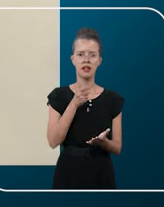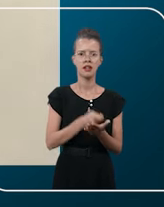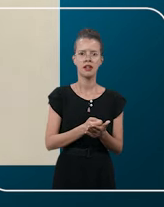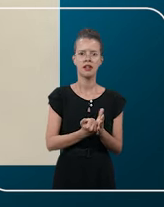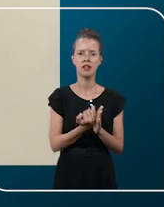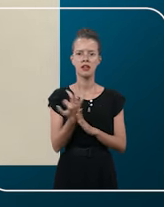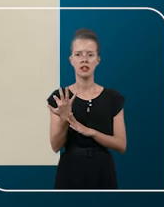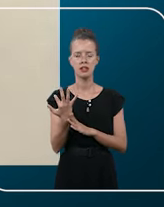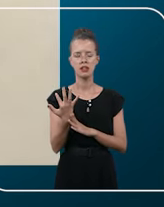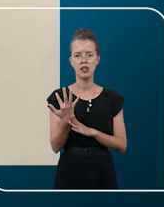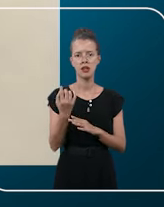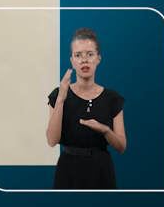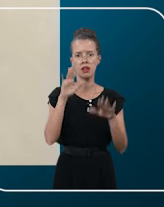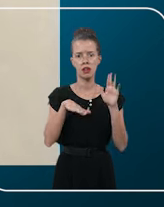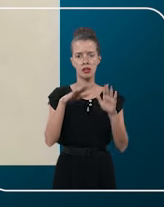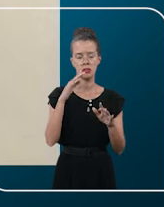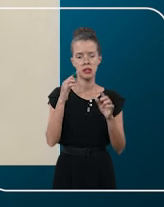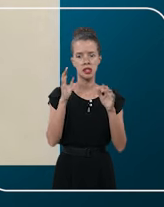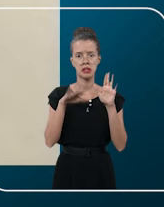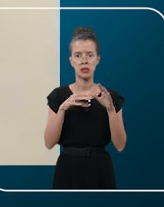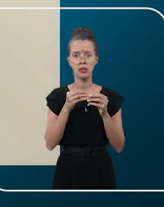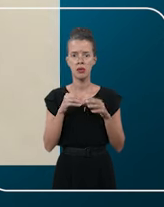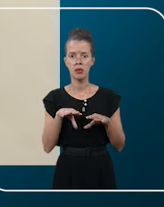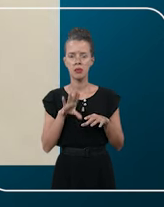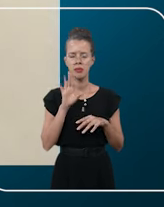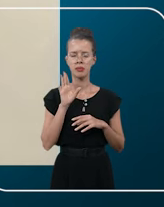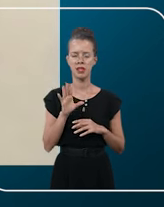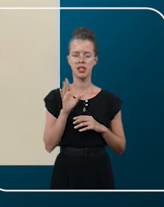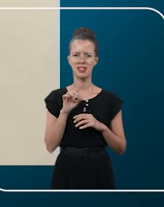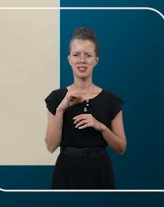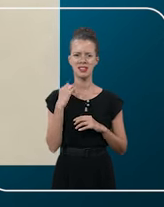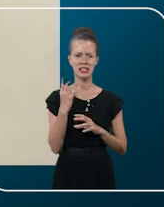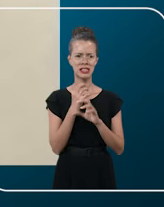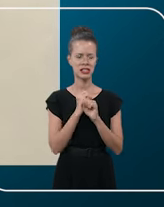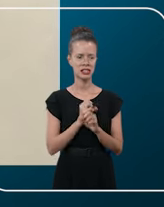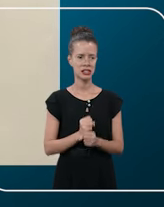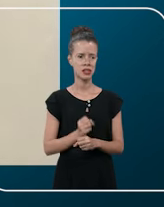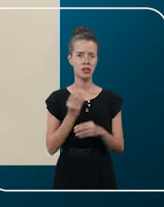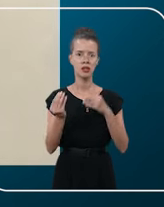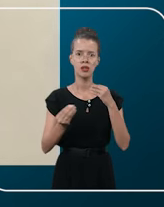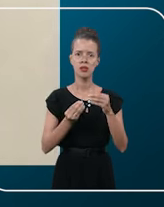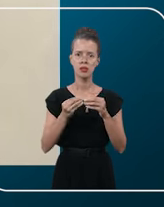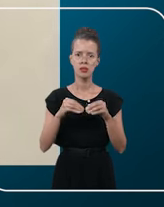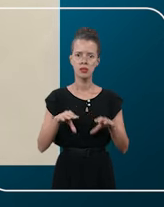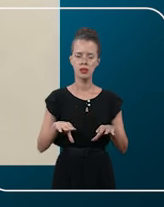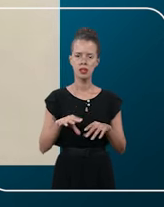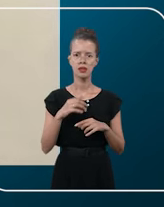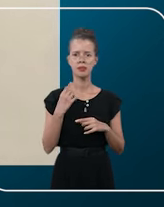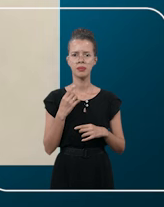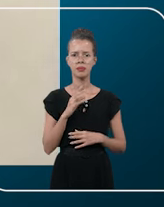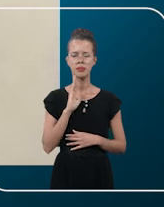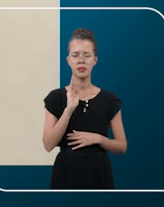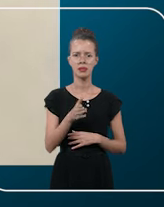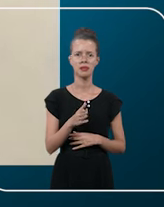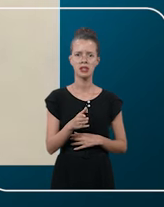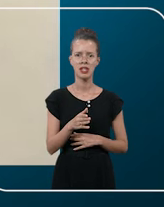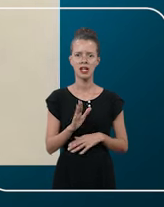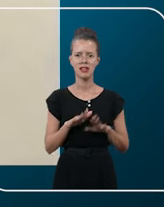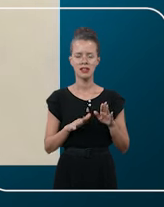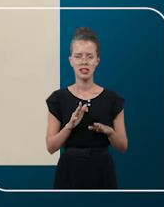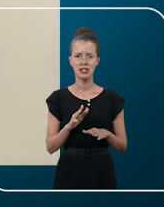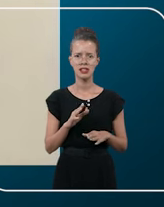Mas é difícil, né, fazer a quantificação desse dano, especialmente quando se trata de dano estético e dano moral. Porque o